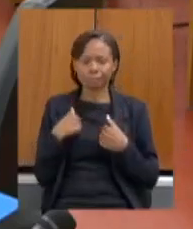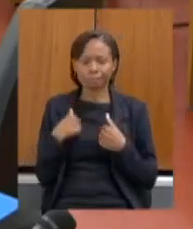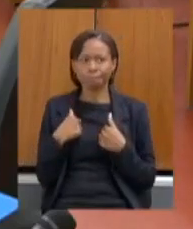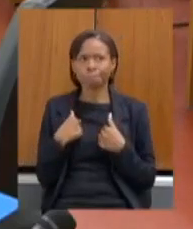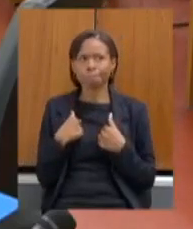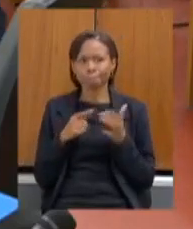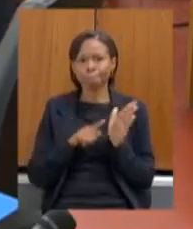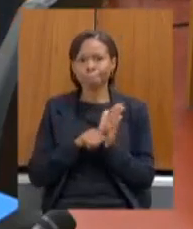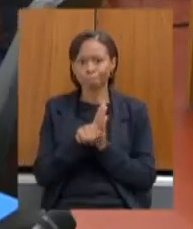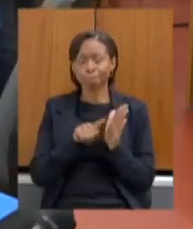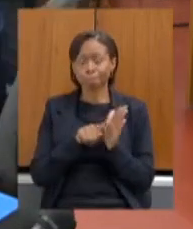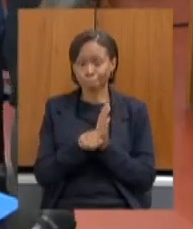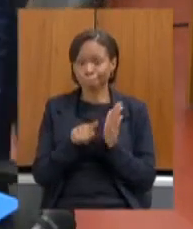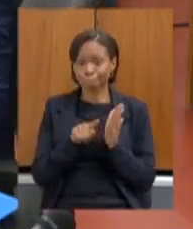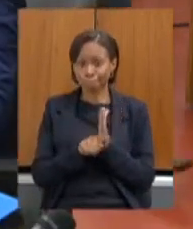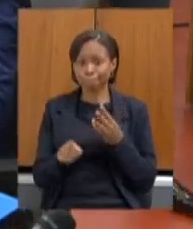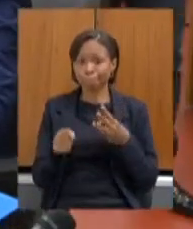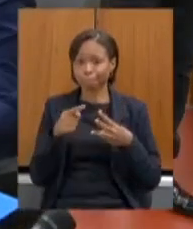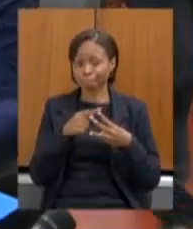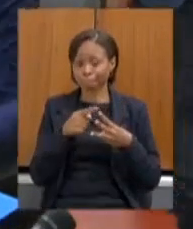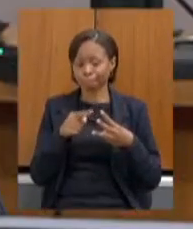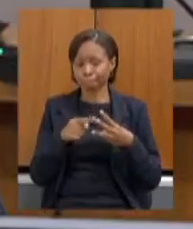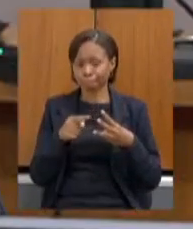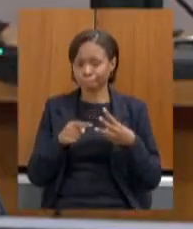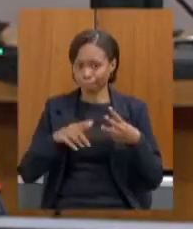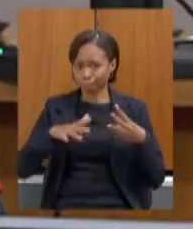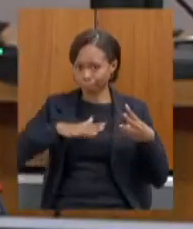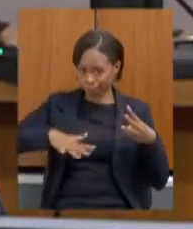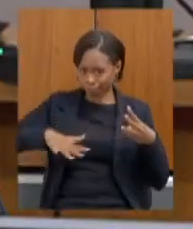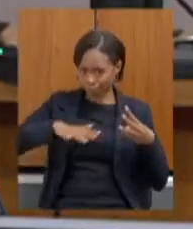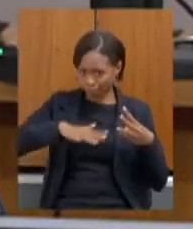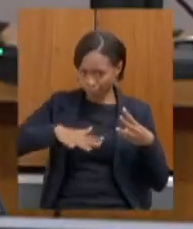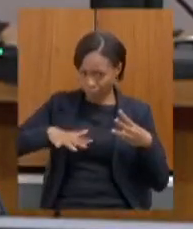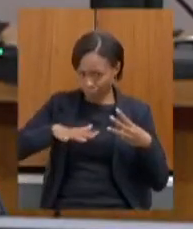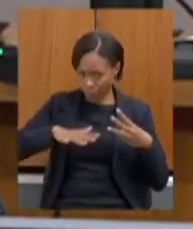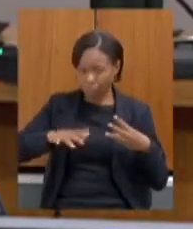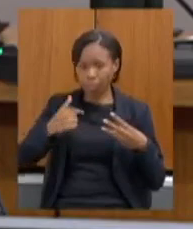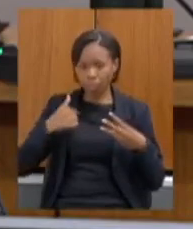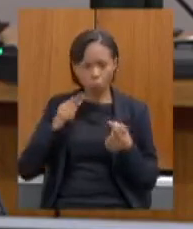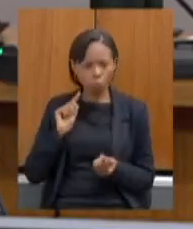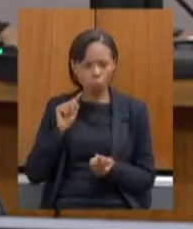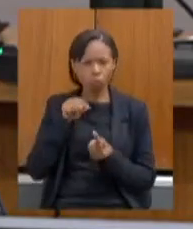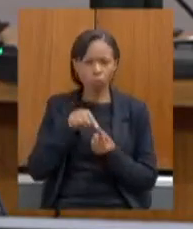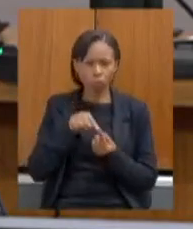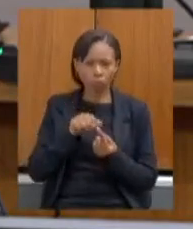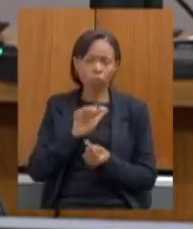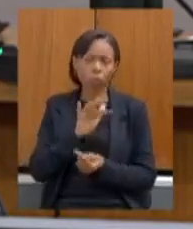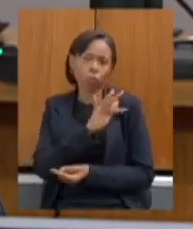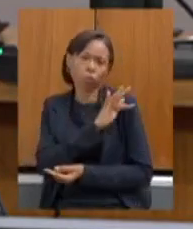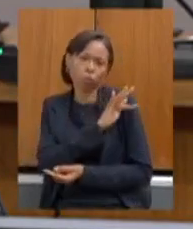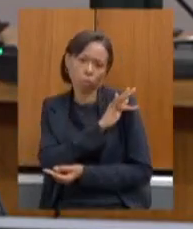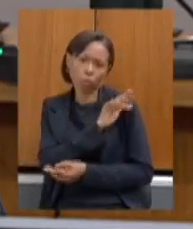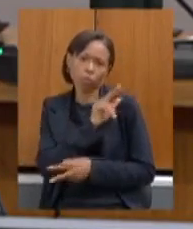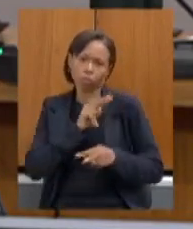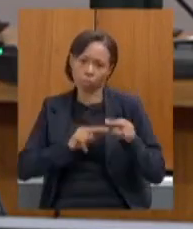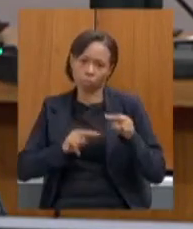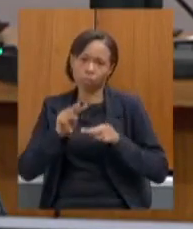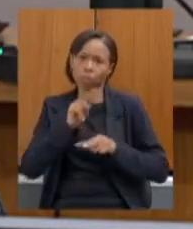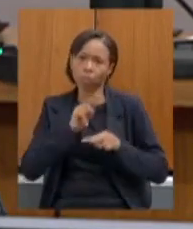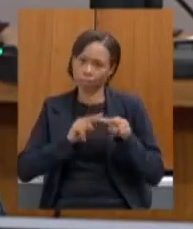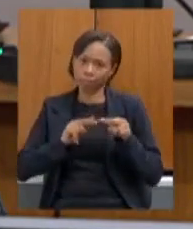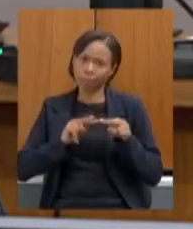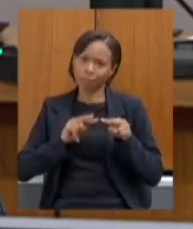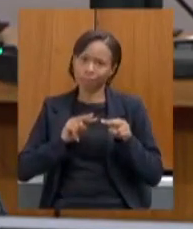questionamentos que são em três eixos. Vou me ater ao objetivo do Assembleia Fiscaliza, que é exatamente